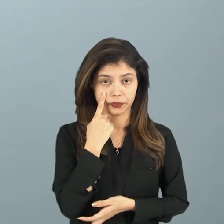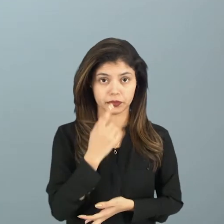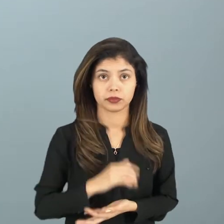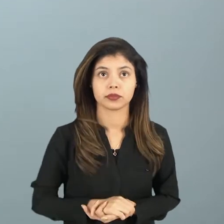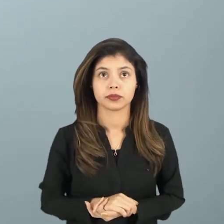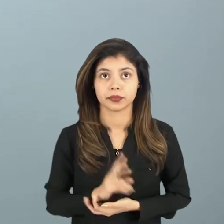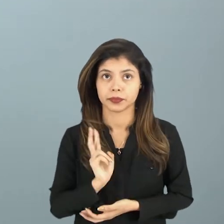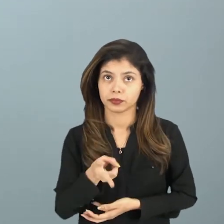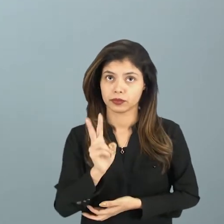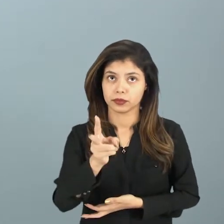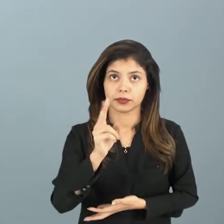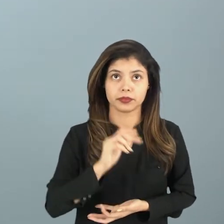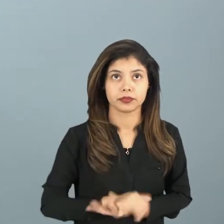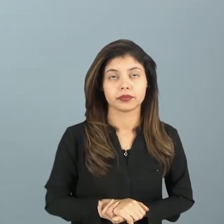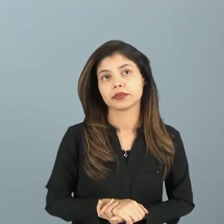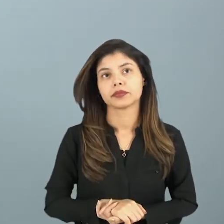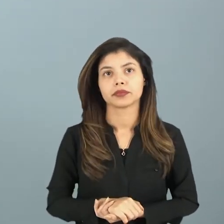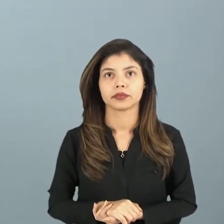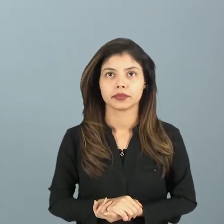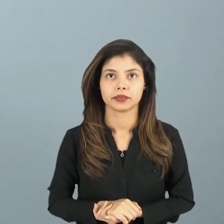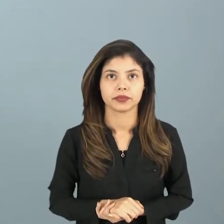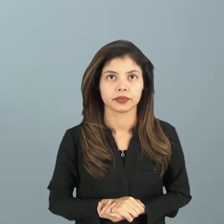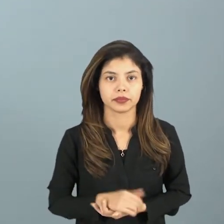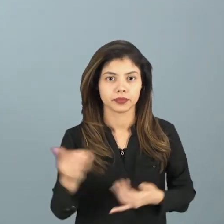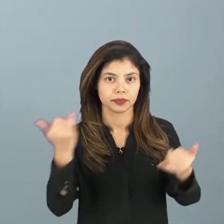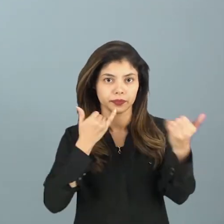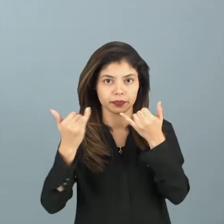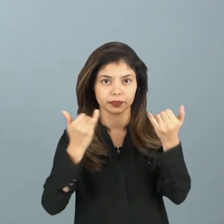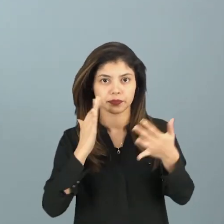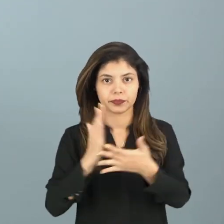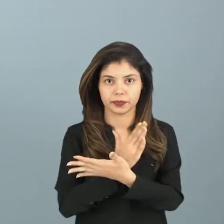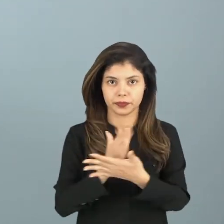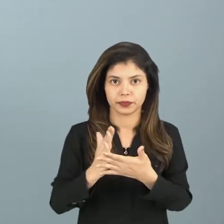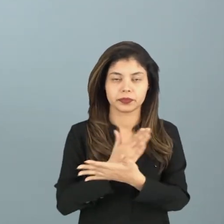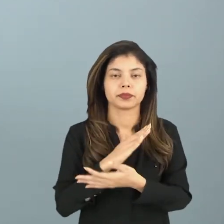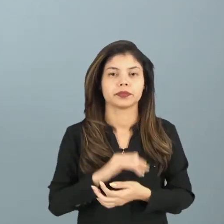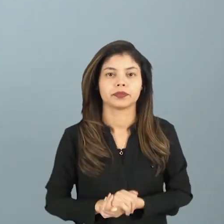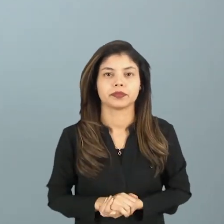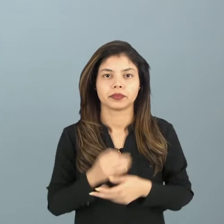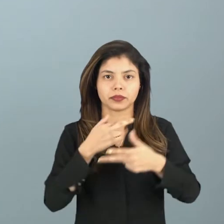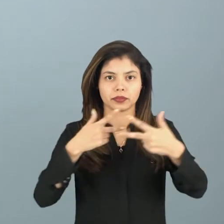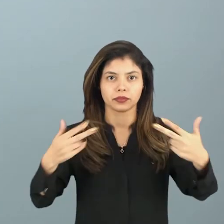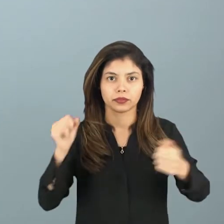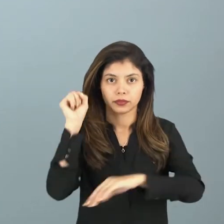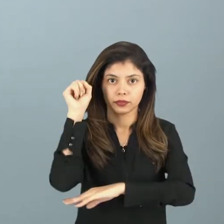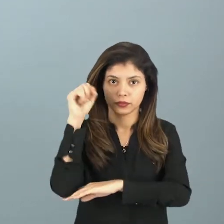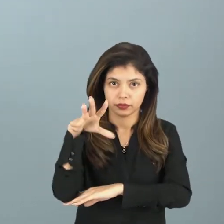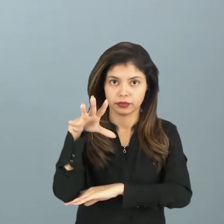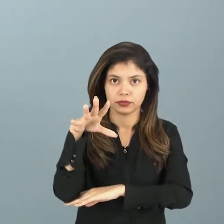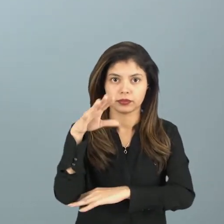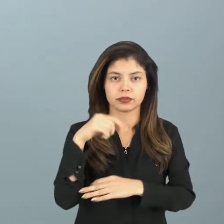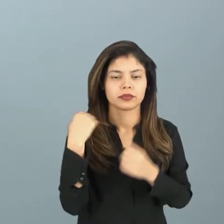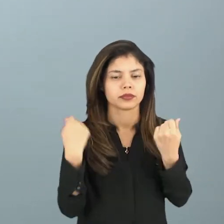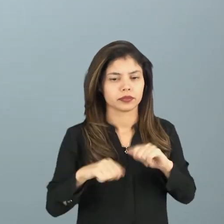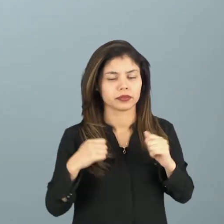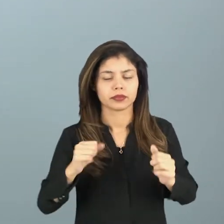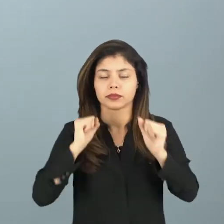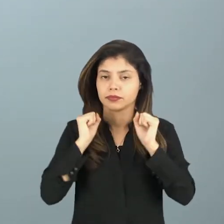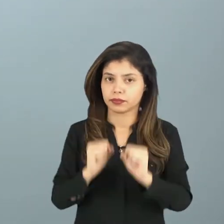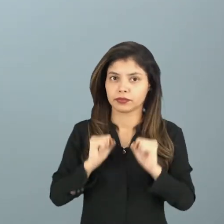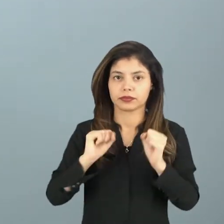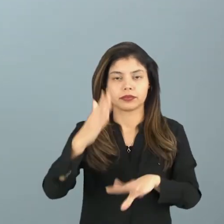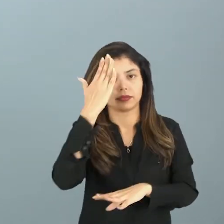vamos continuar vendo mais algumas informações sobre os objetos luminosos e iluminados para que vocês